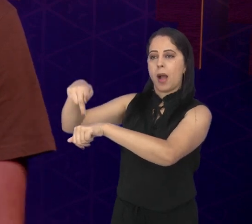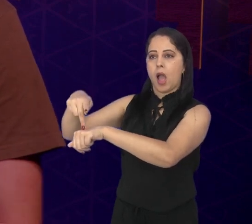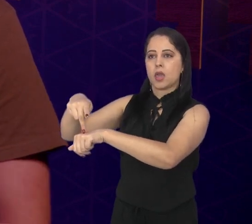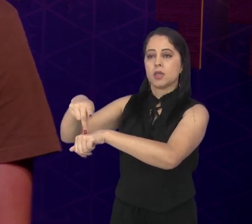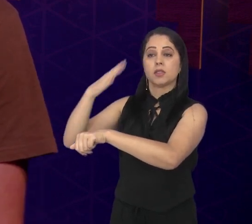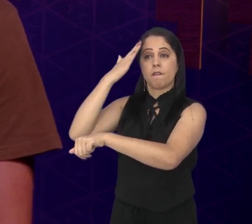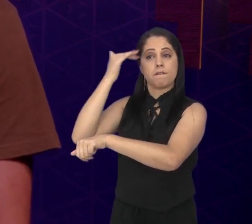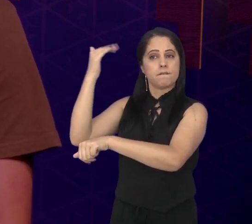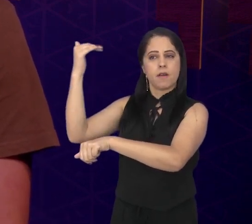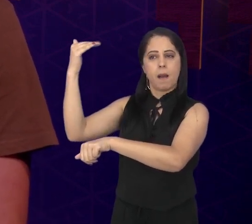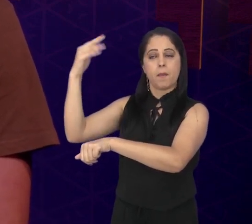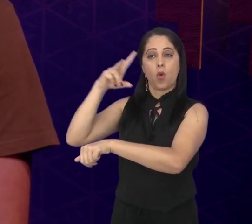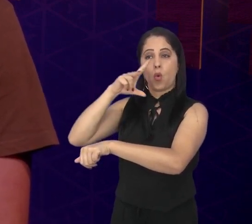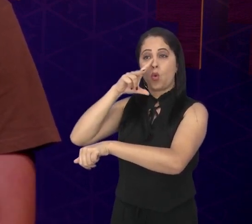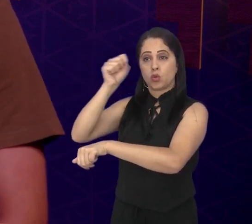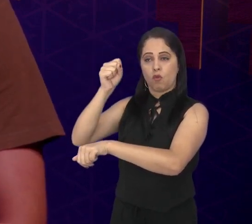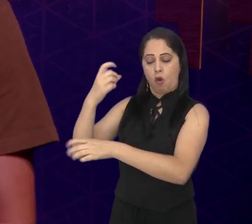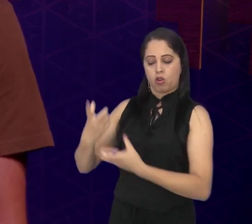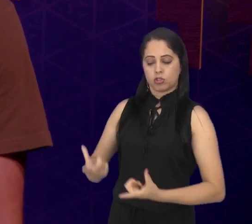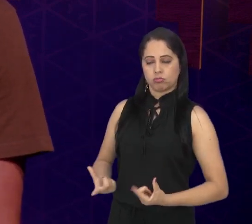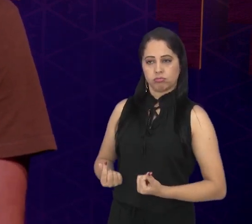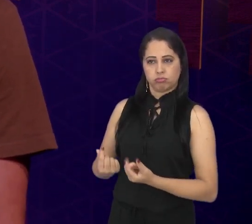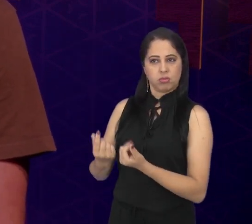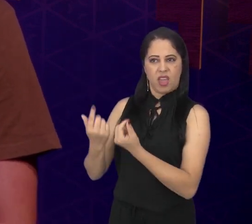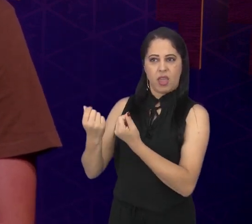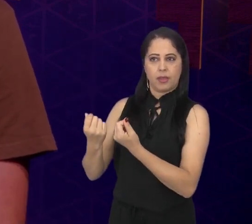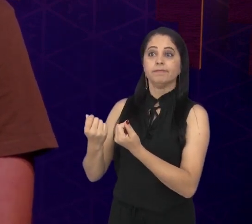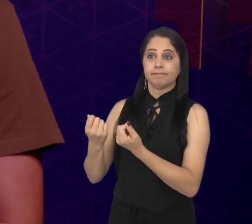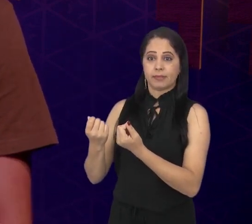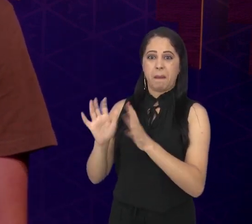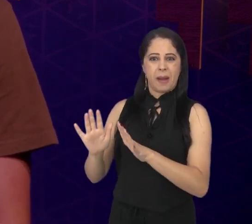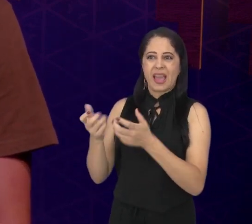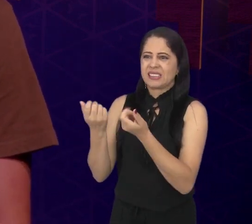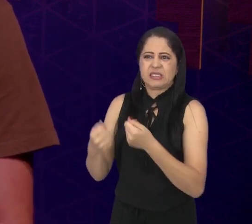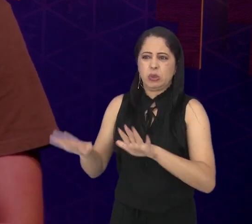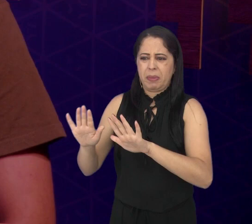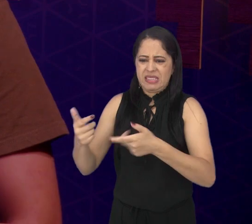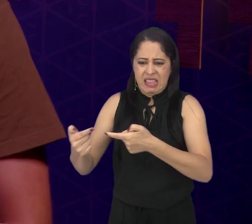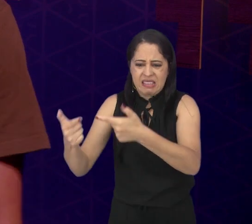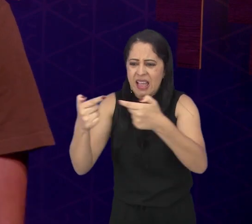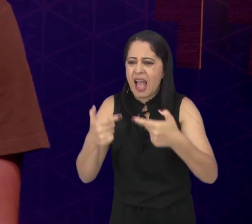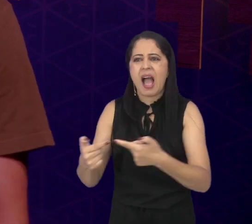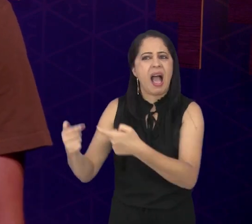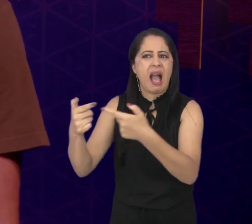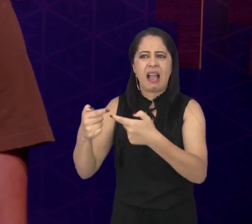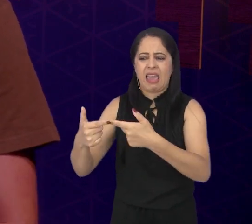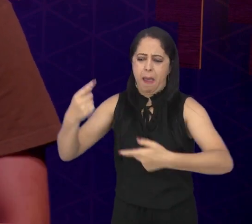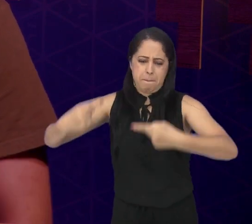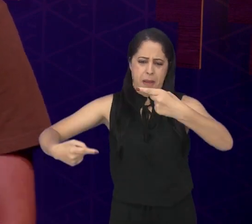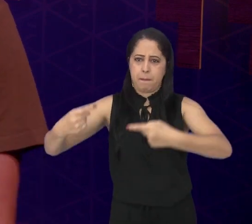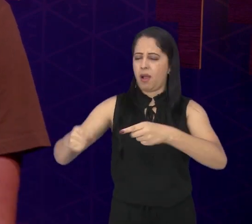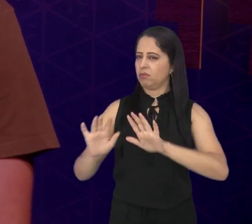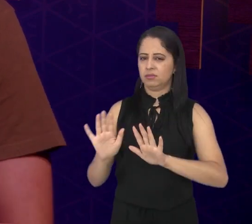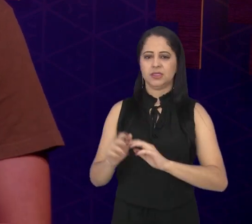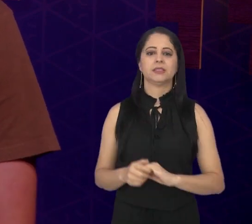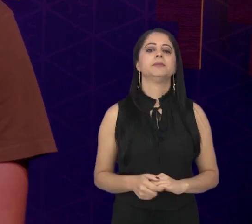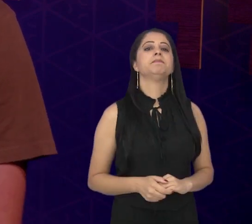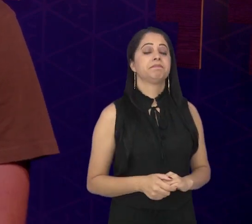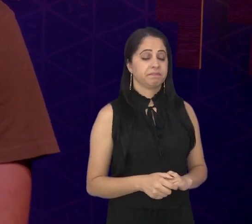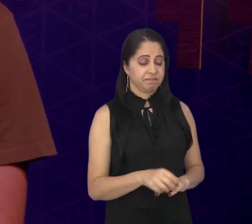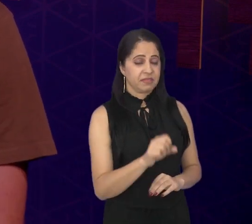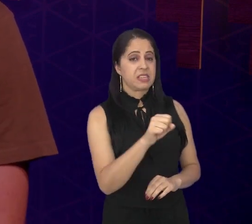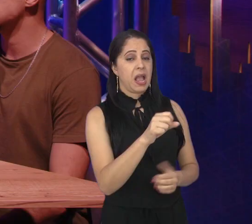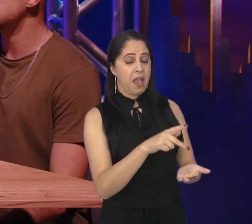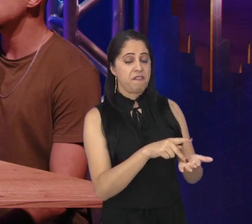ter influência e se enriquecer sem precisar guerrear contra os países, disputar por